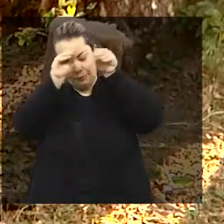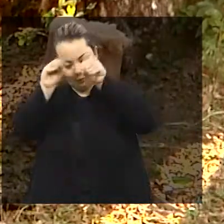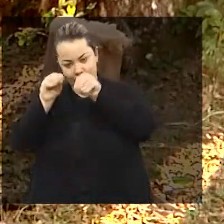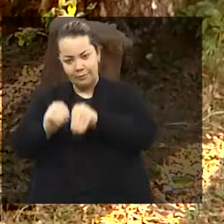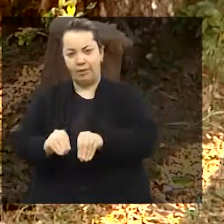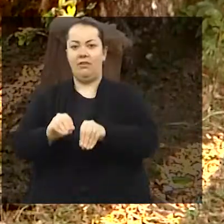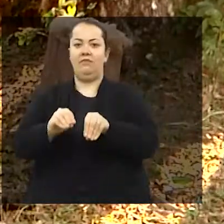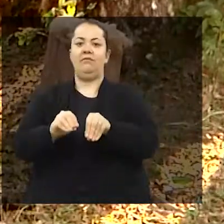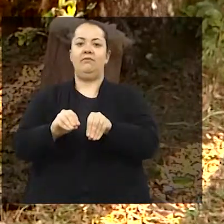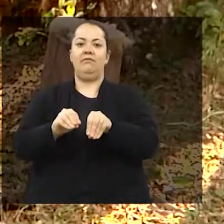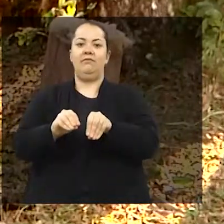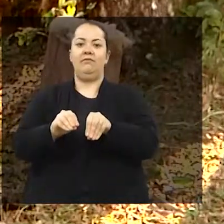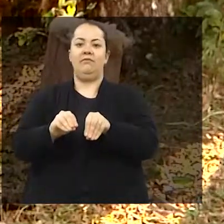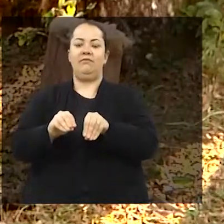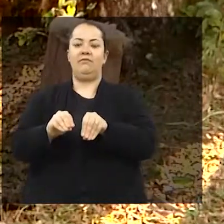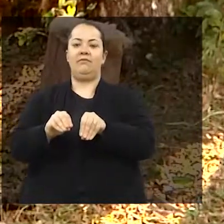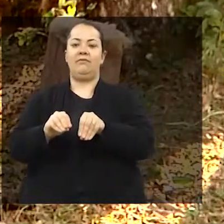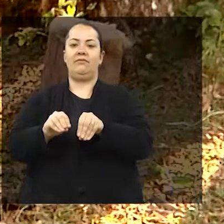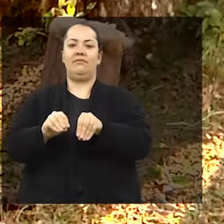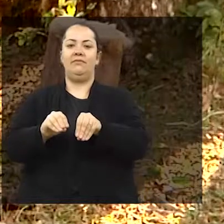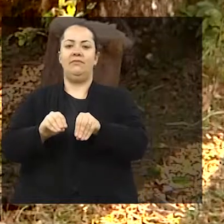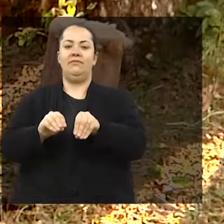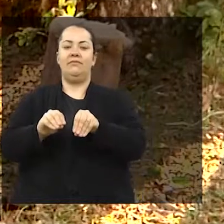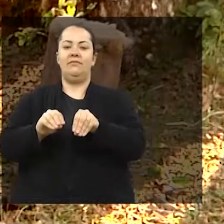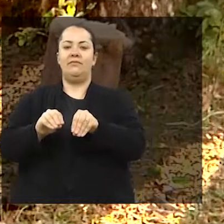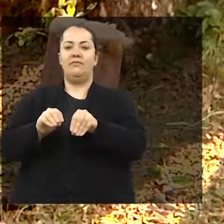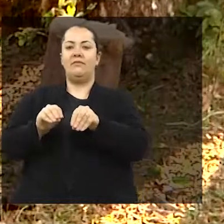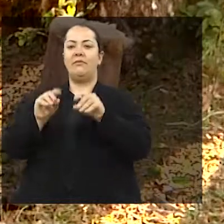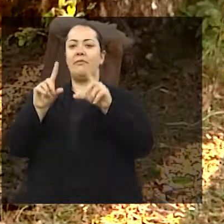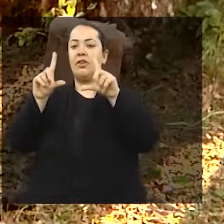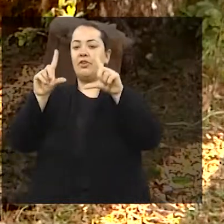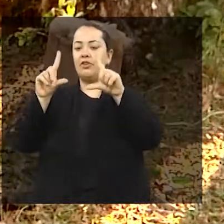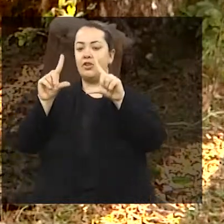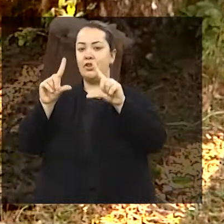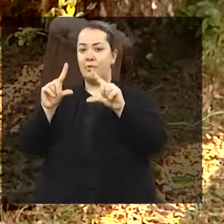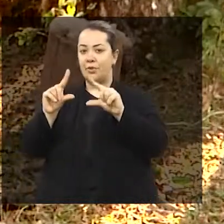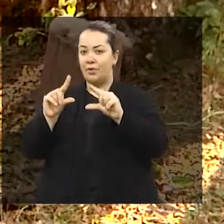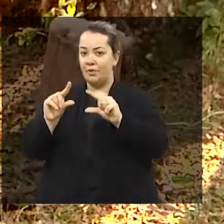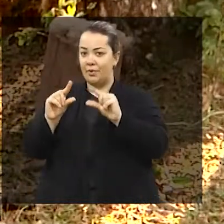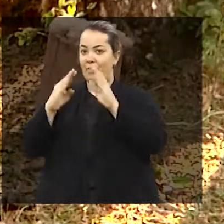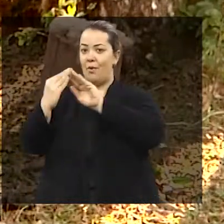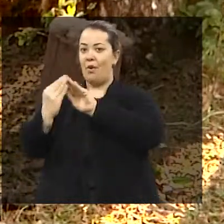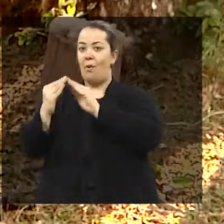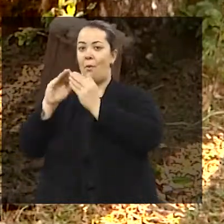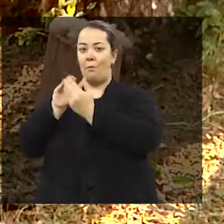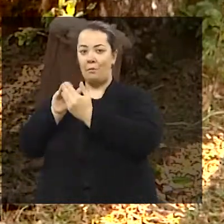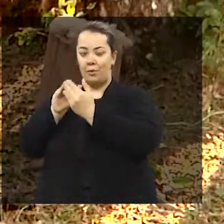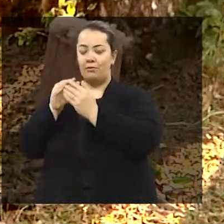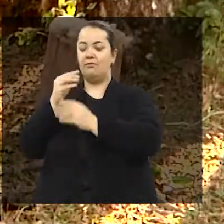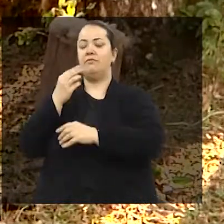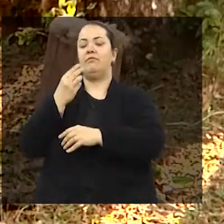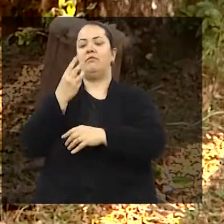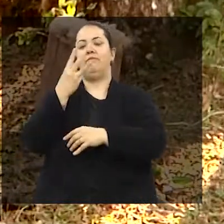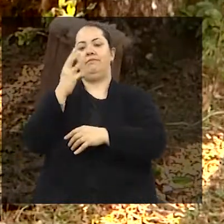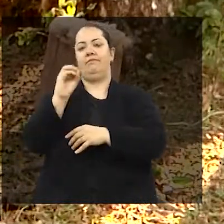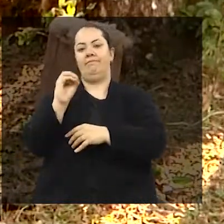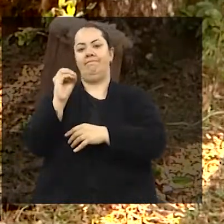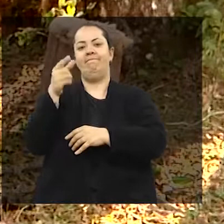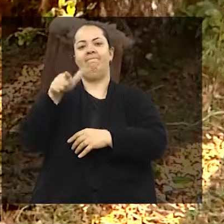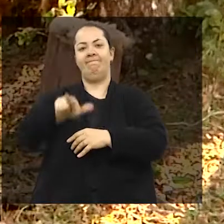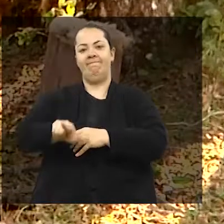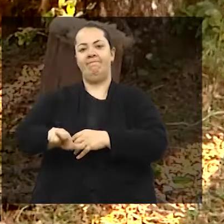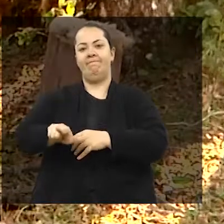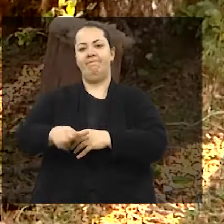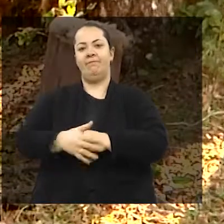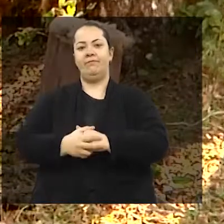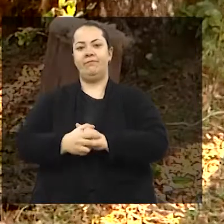muito feliz em ter estar participando da organização também já no acampamento de 2016 foi o acampamento